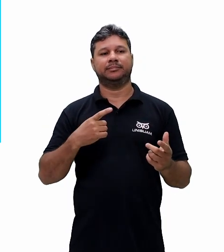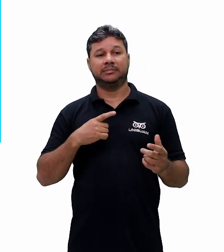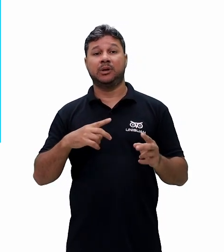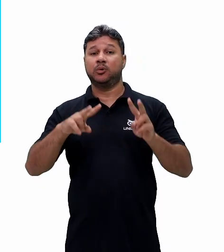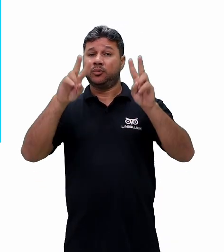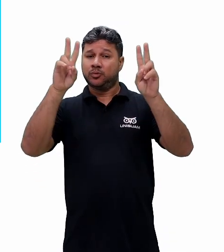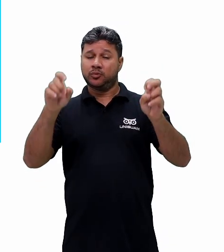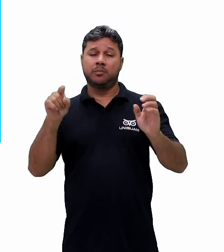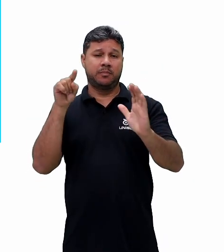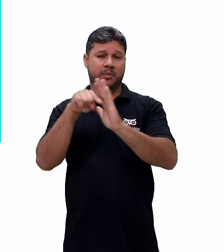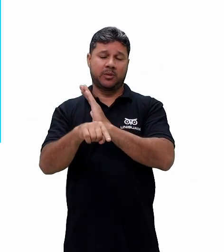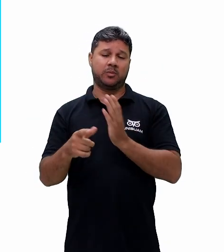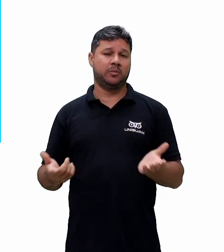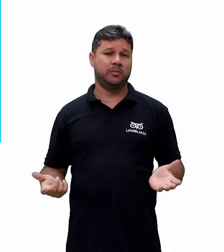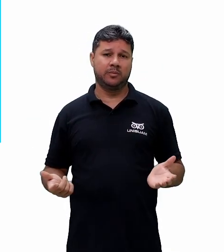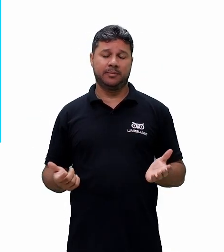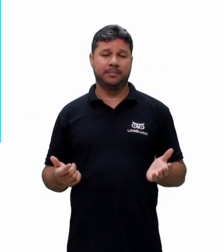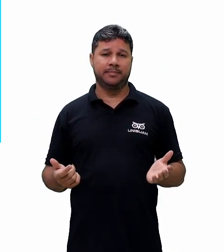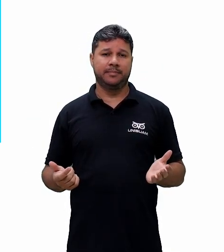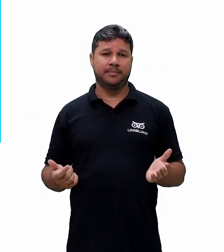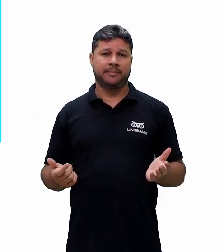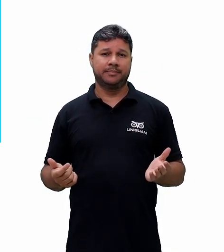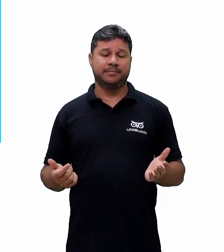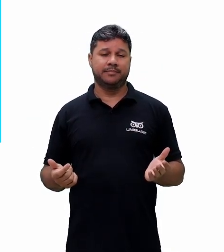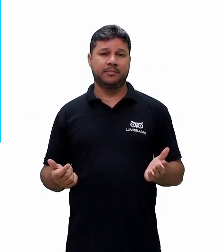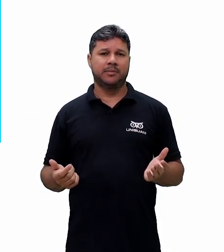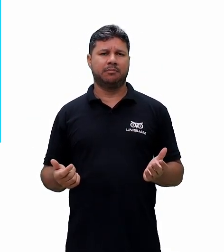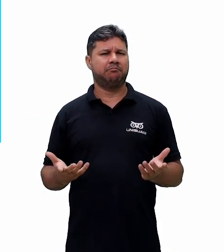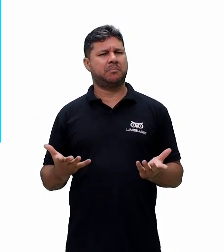conflitante no que se refere a esse questionamento.